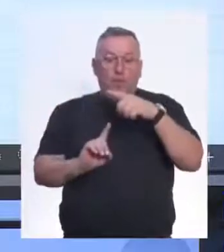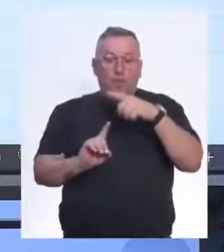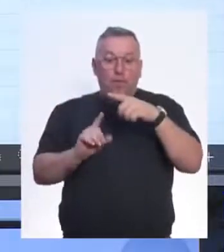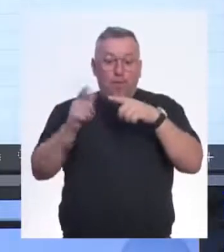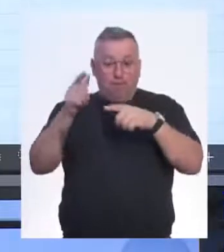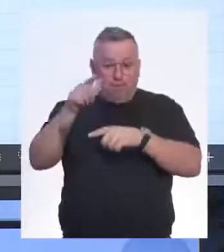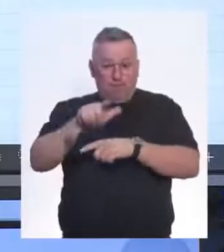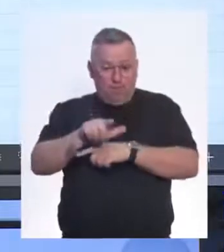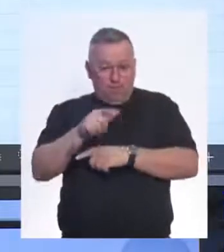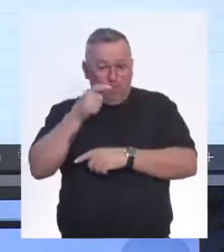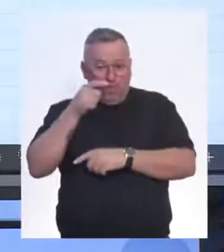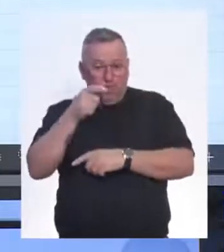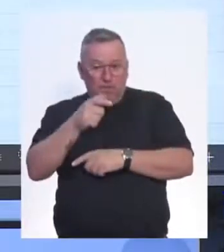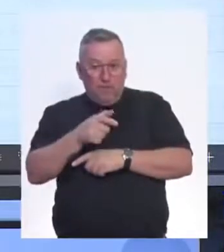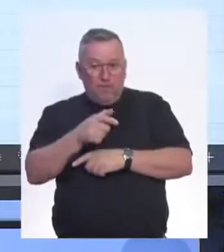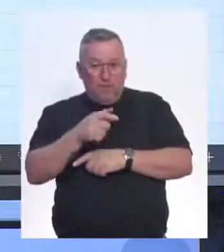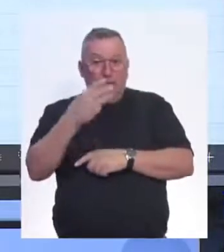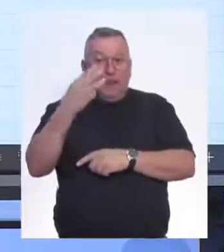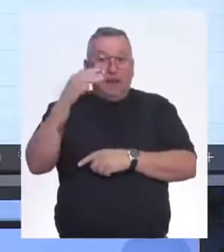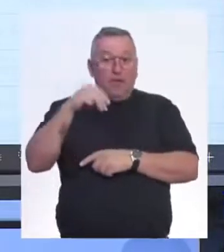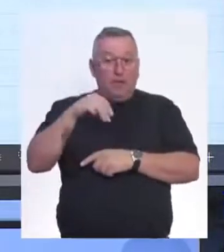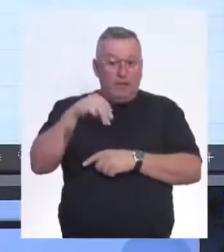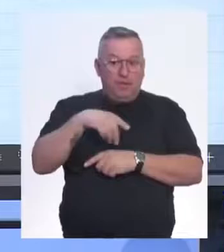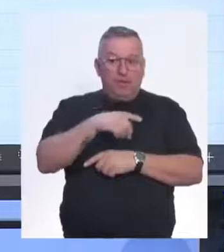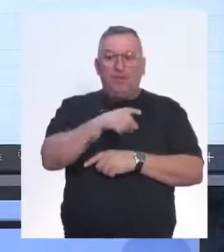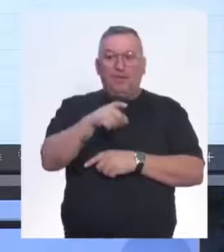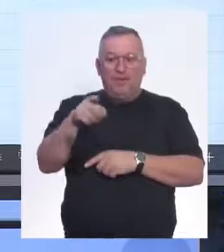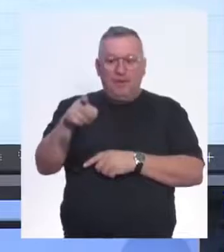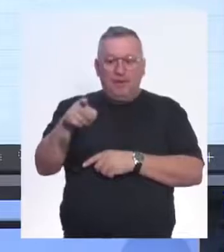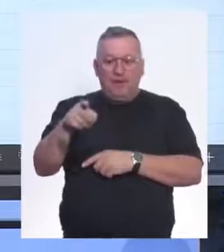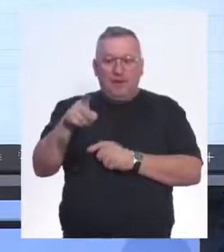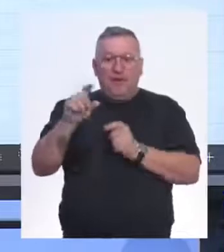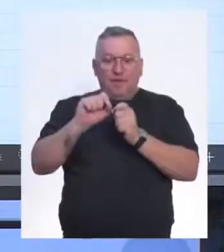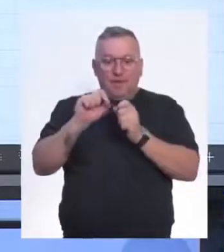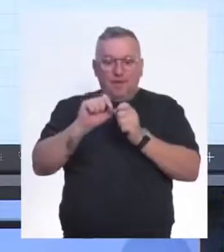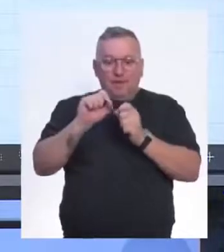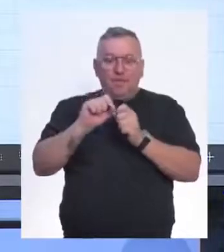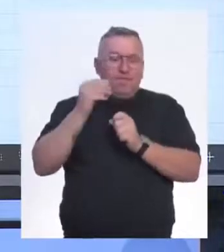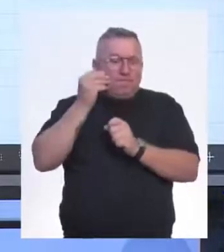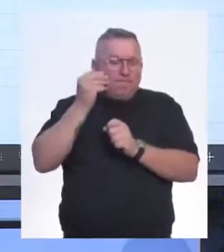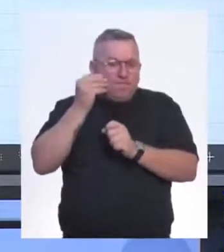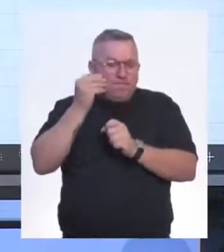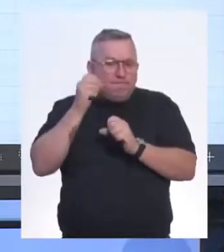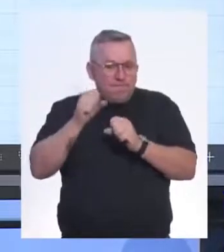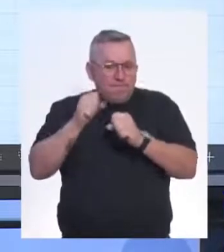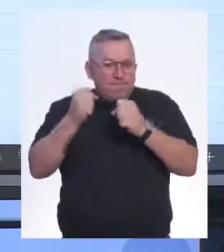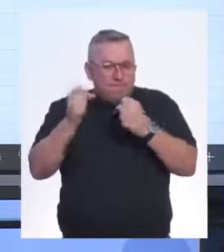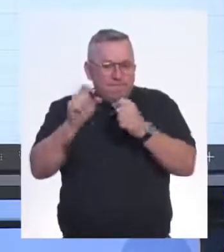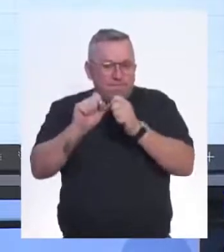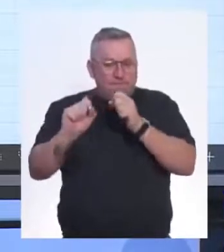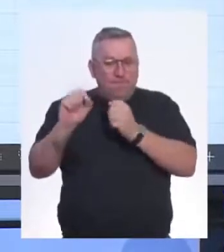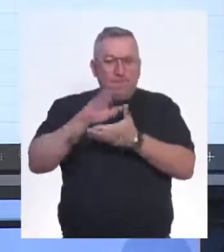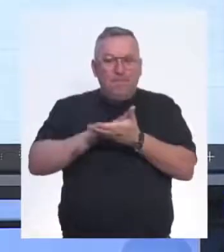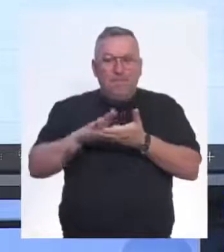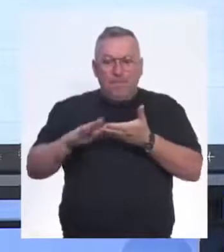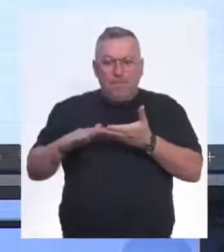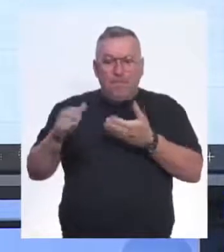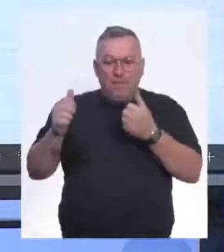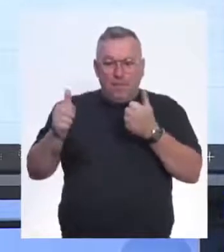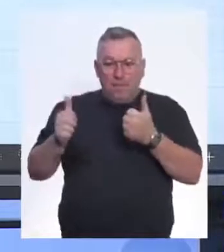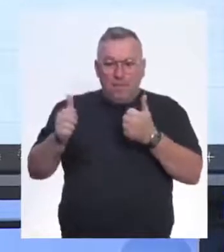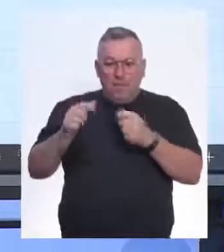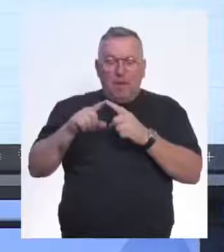novo, como essa vai demorar um pouquinho mais, vou dar 3 minutinhos para vocês. Realizem, tentem realizar essa atividade. Antes de você jogar lá a resposta no